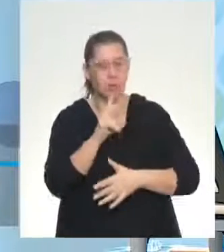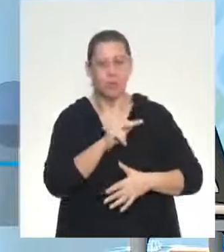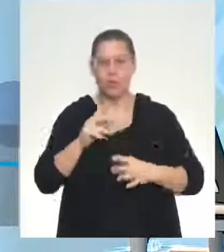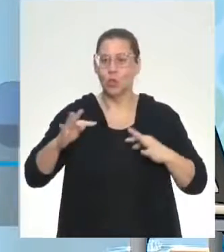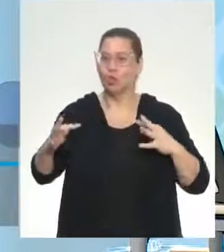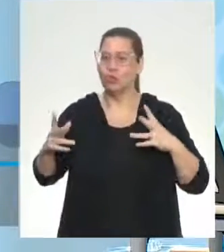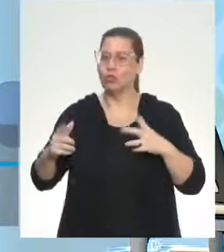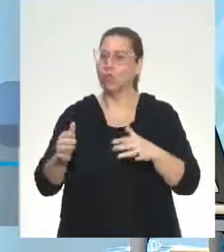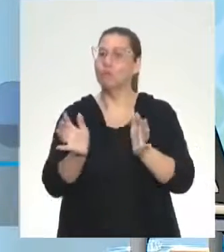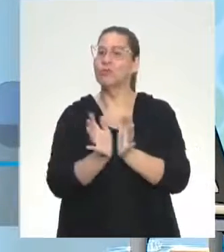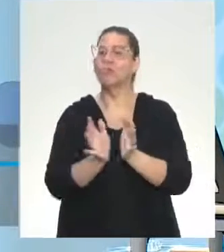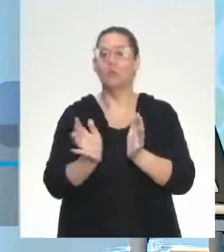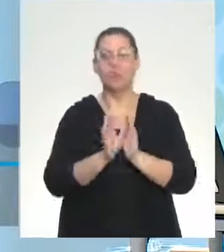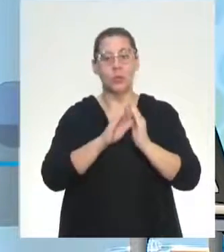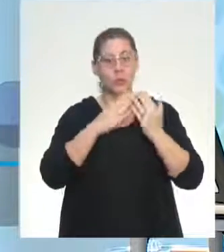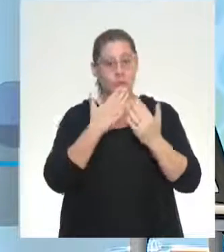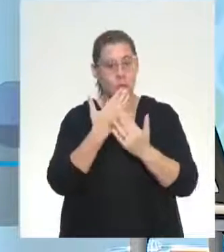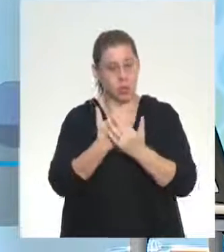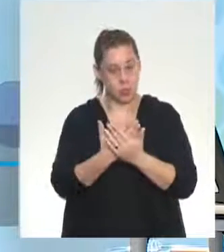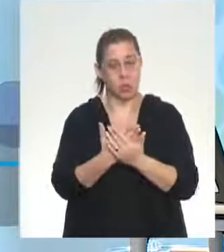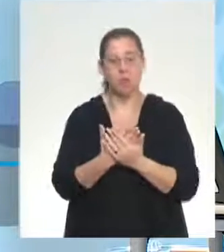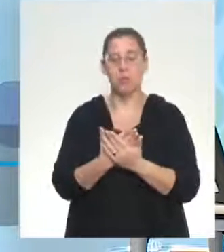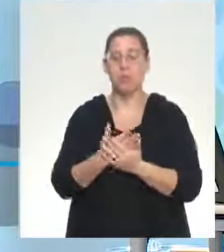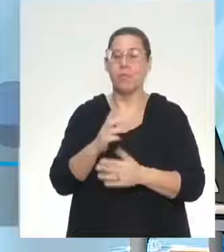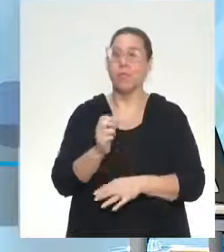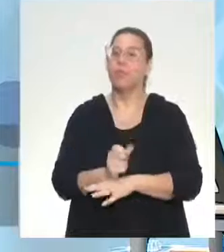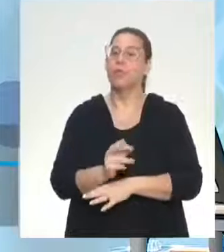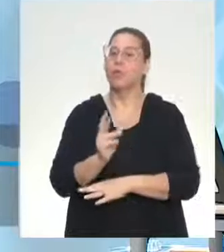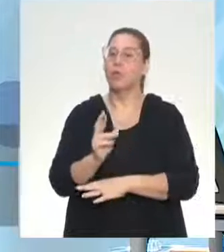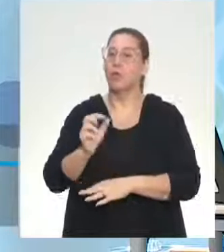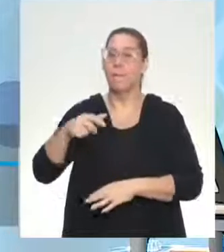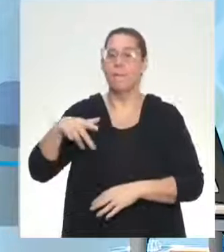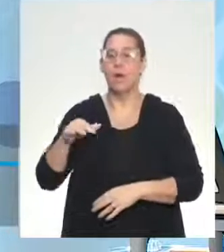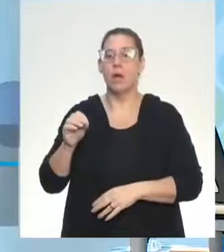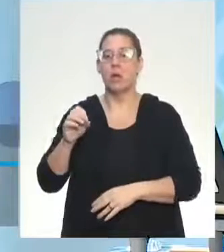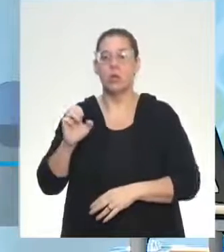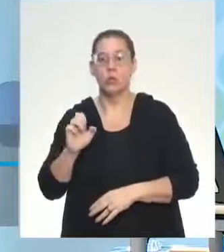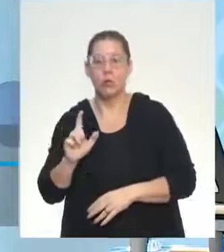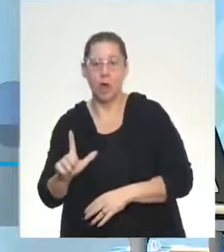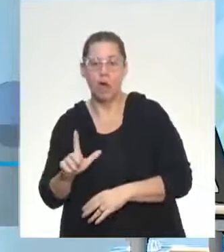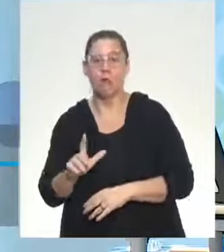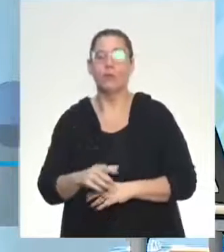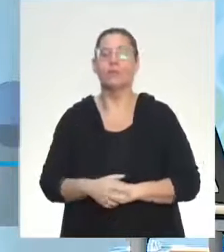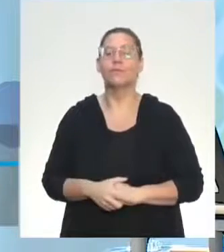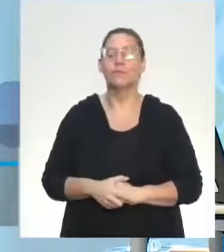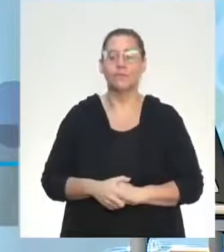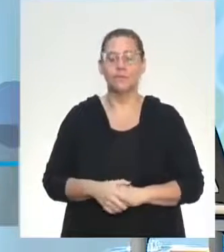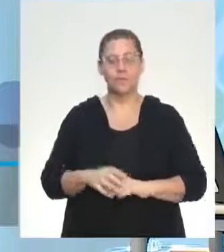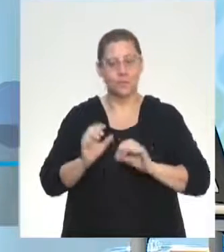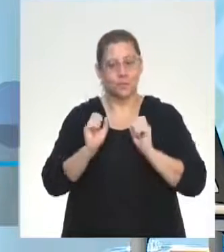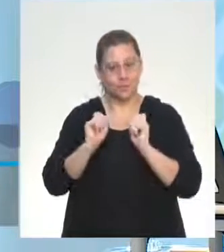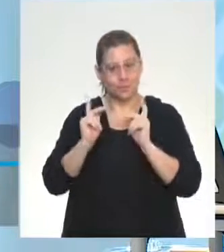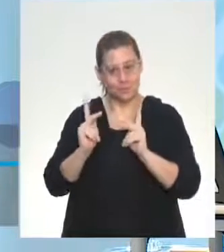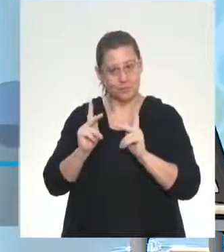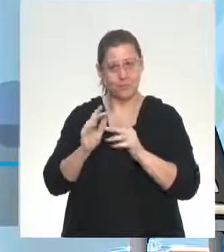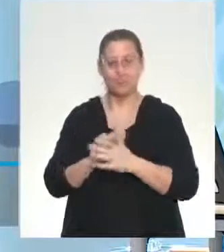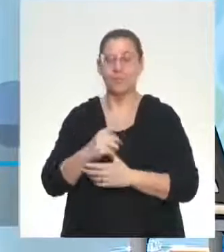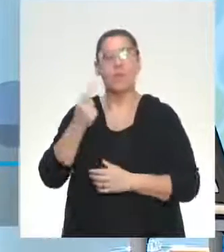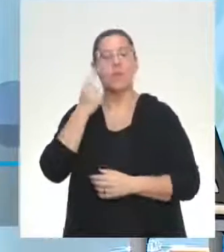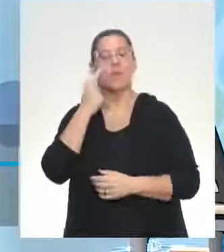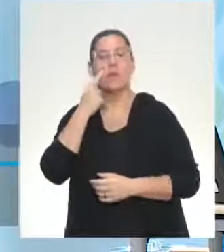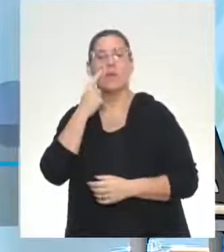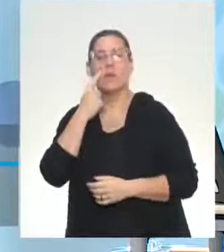toda a galerinha aí da Escola Doutor Manuel Grandini, em Santo André. Legal? Vamos lá pegar